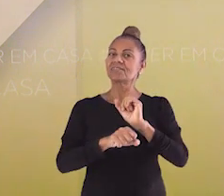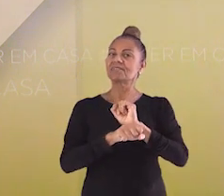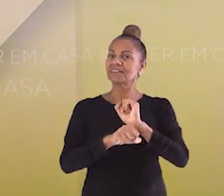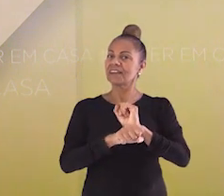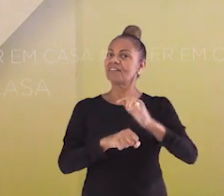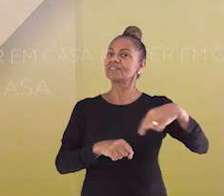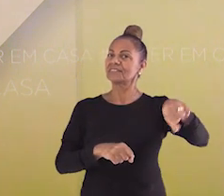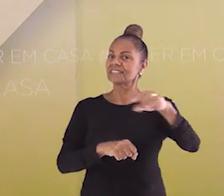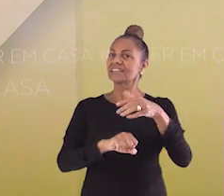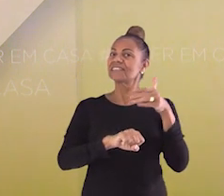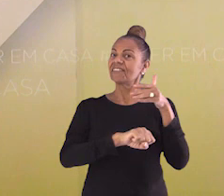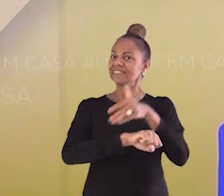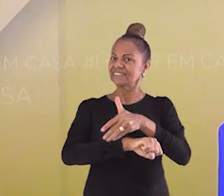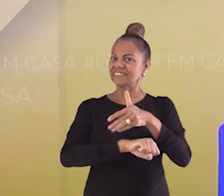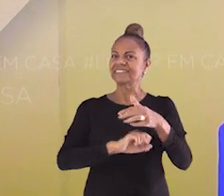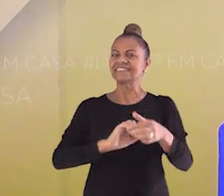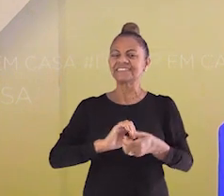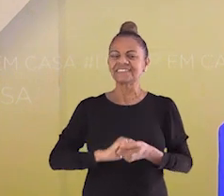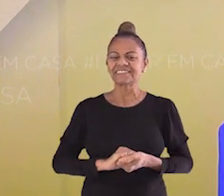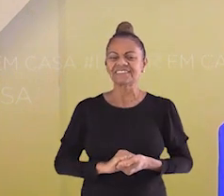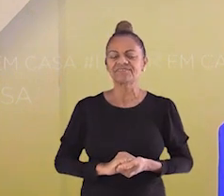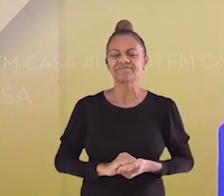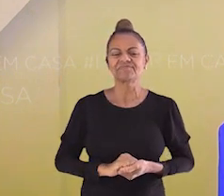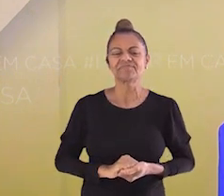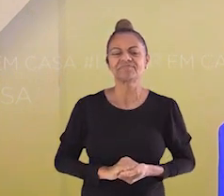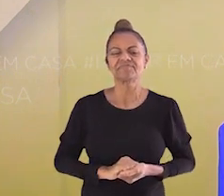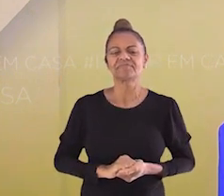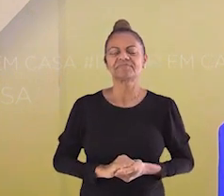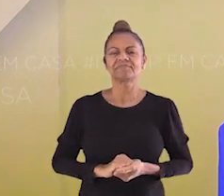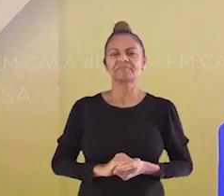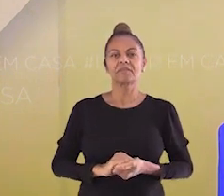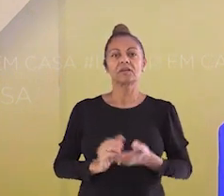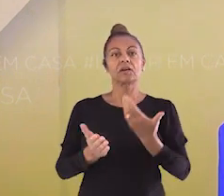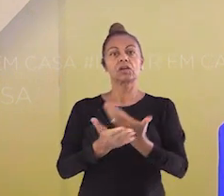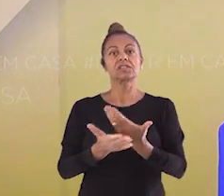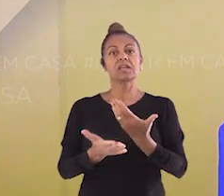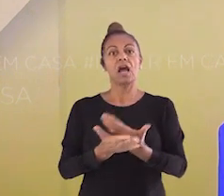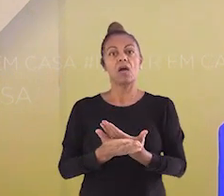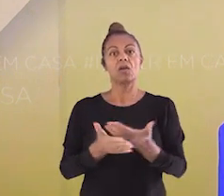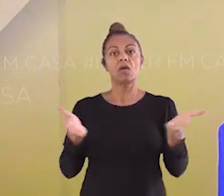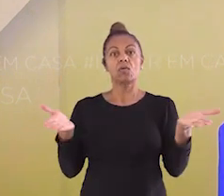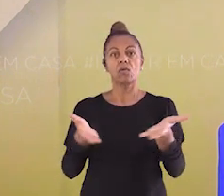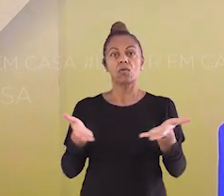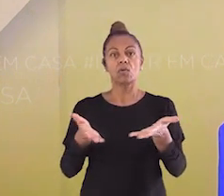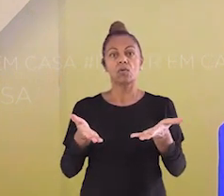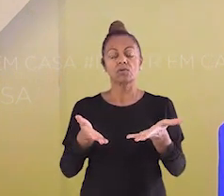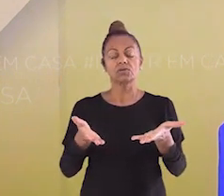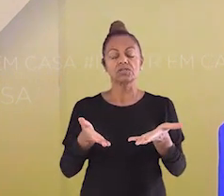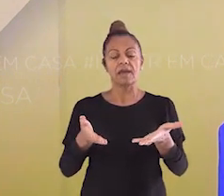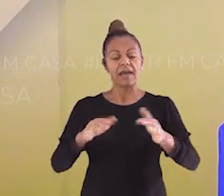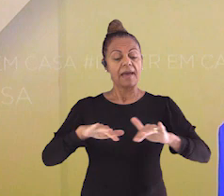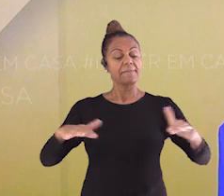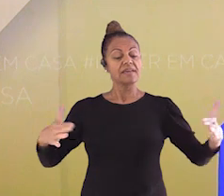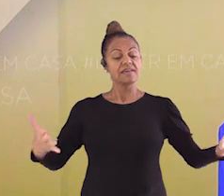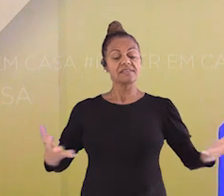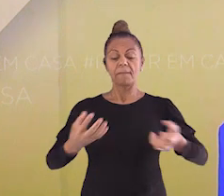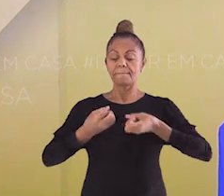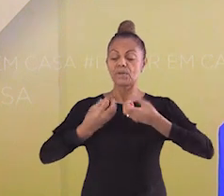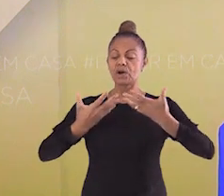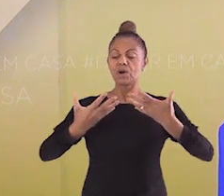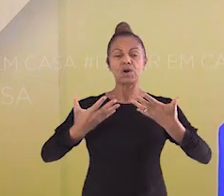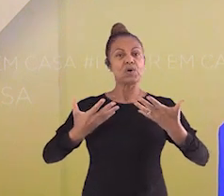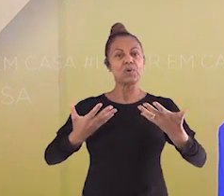sua participação. E é isso, oitavo e nono ano. A nossa aula de hoje foi a boa mesa, comidas